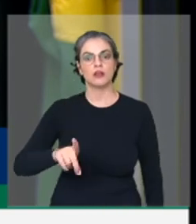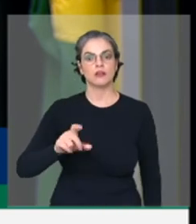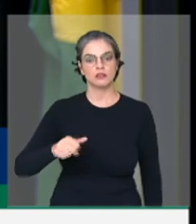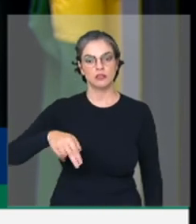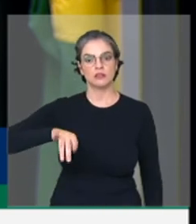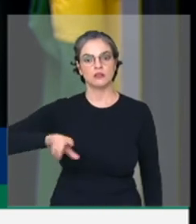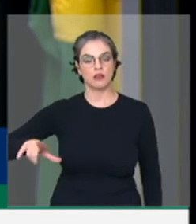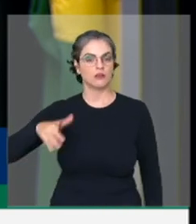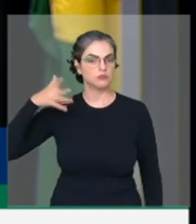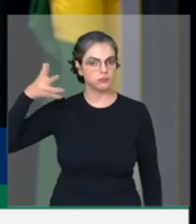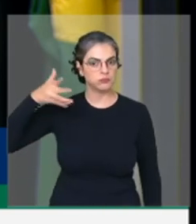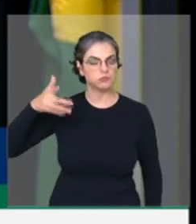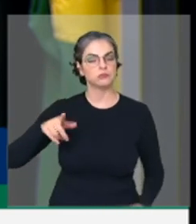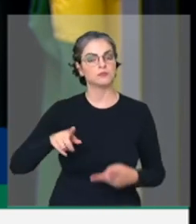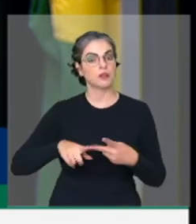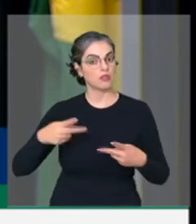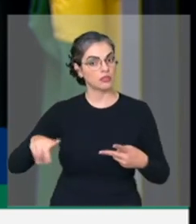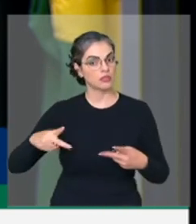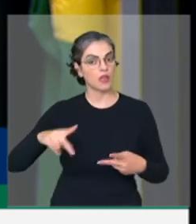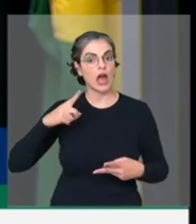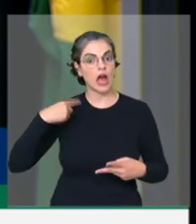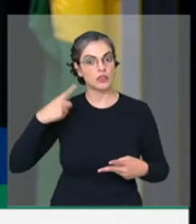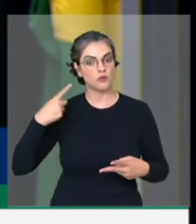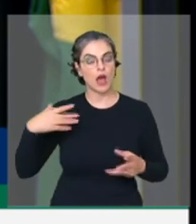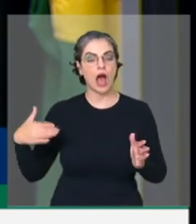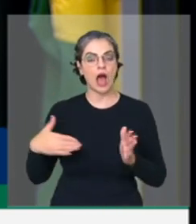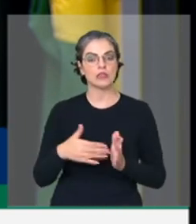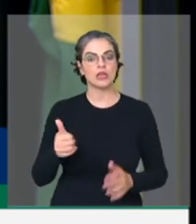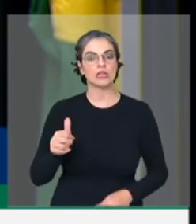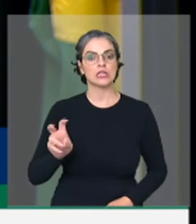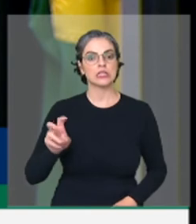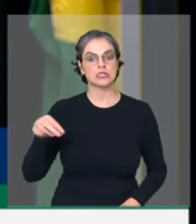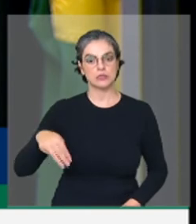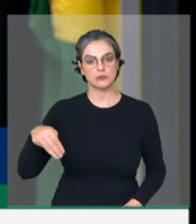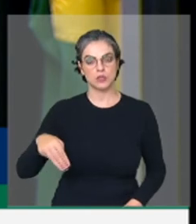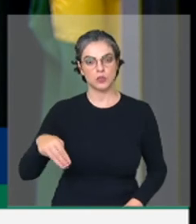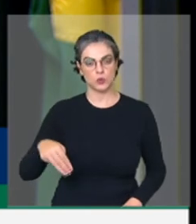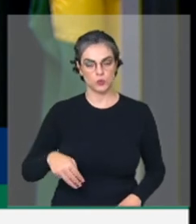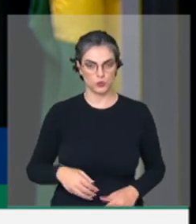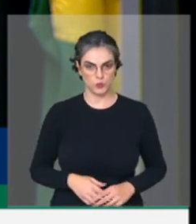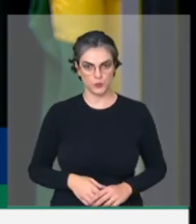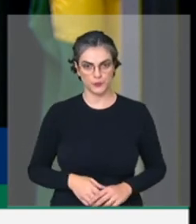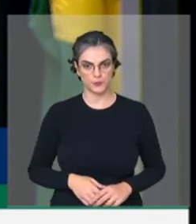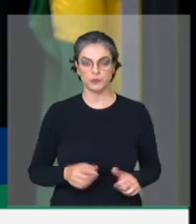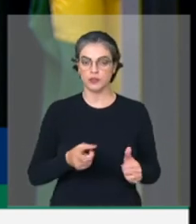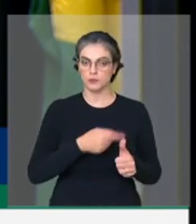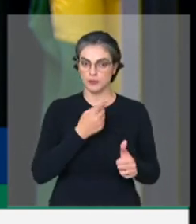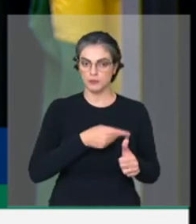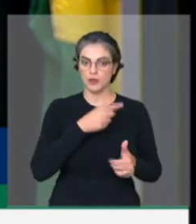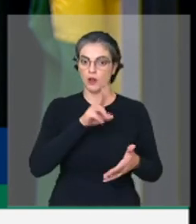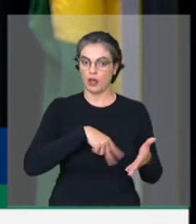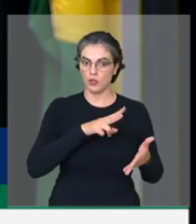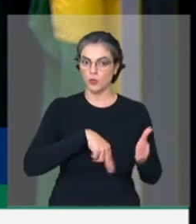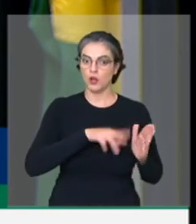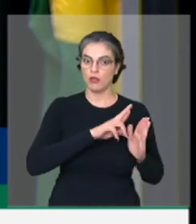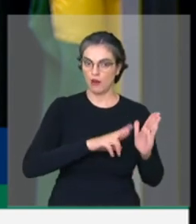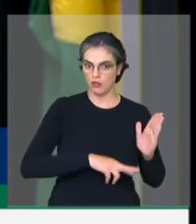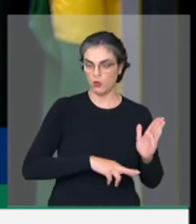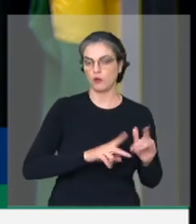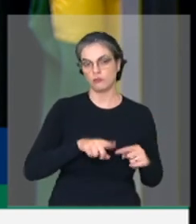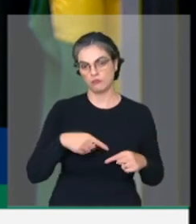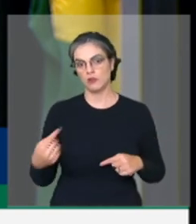ao respectivo advogado, por até 15 minutos cada, depois da leitura desse relatório, depois